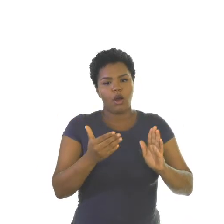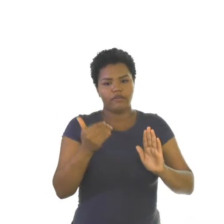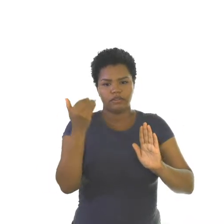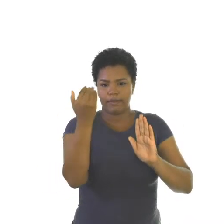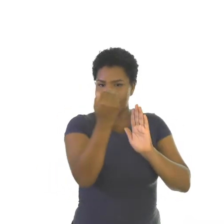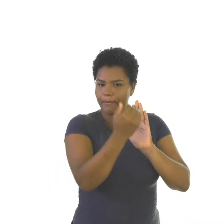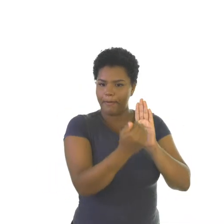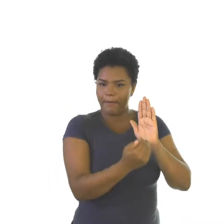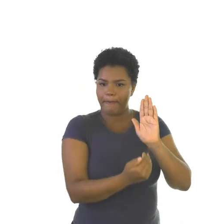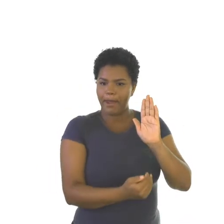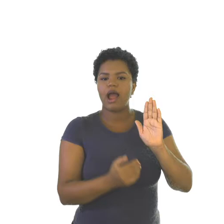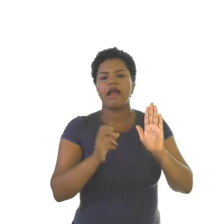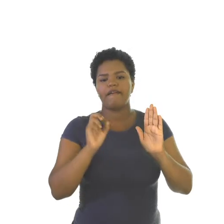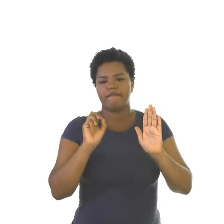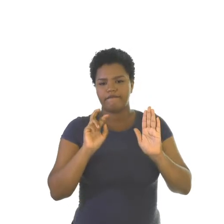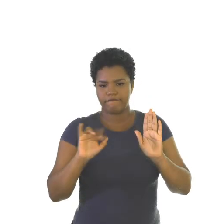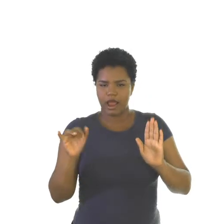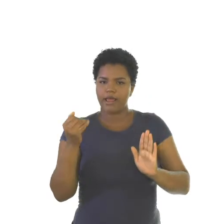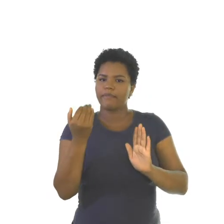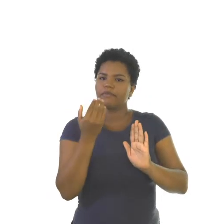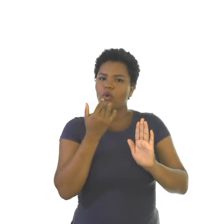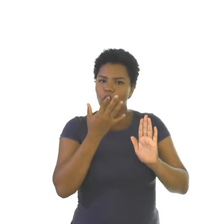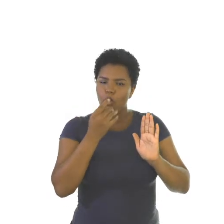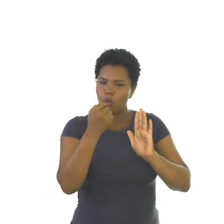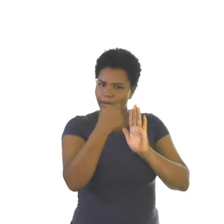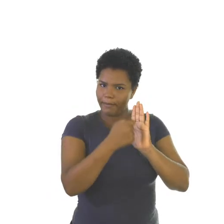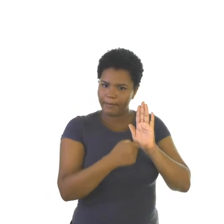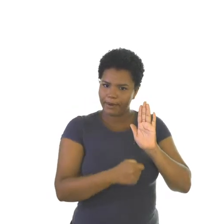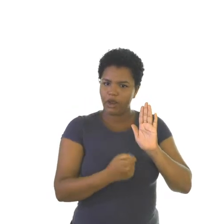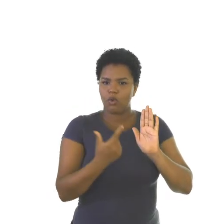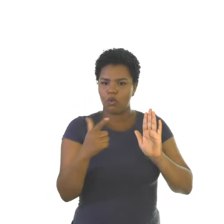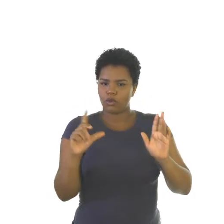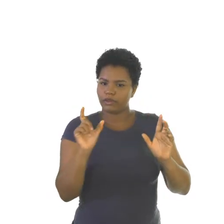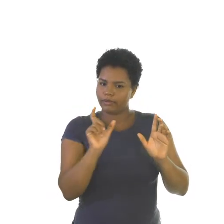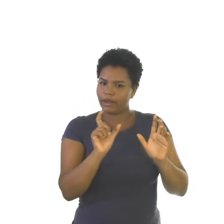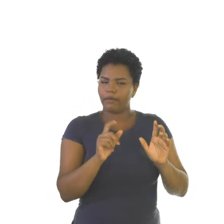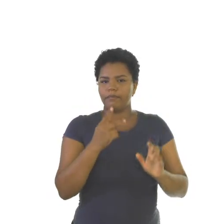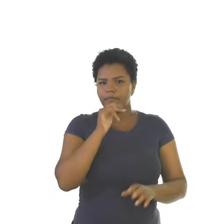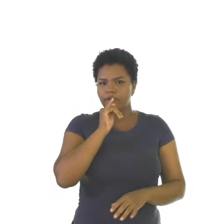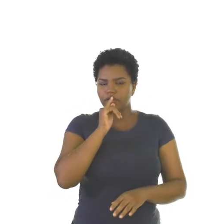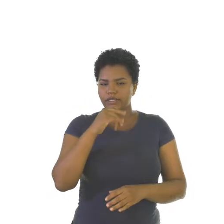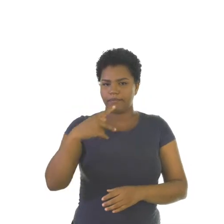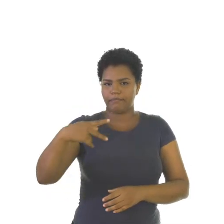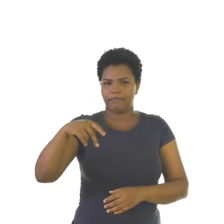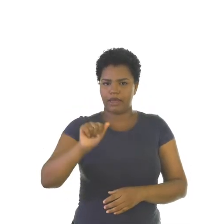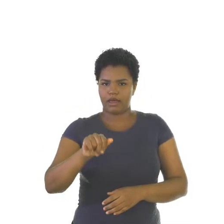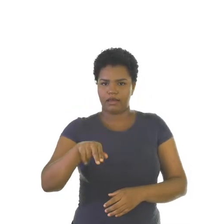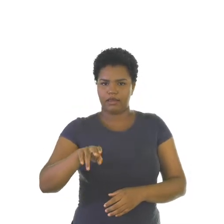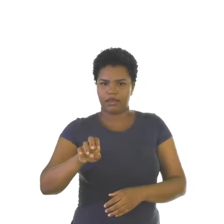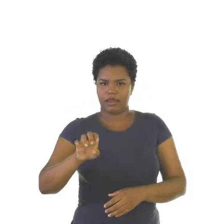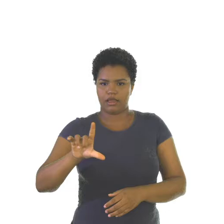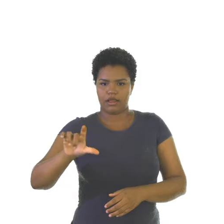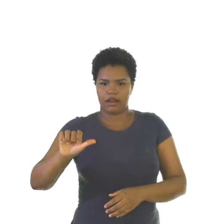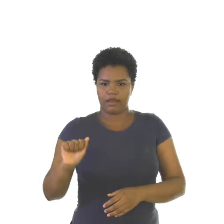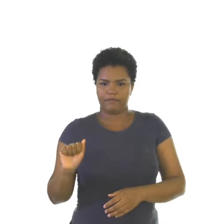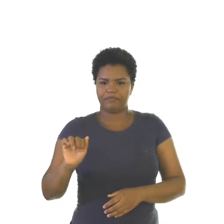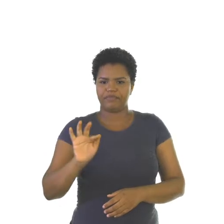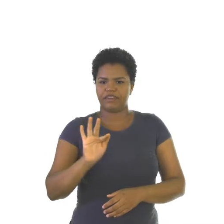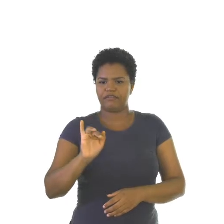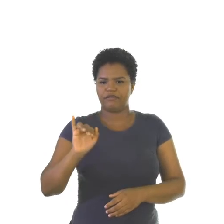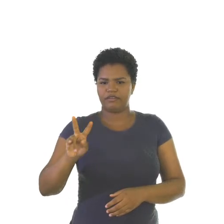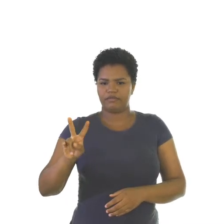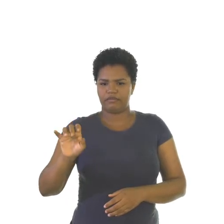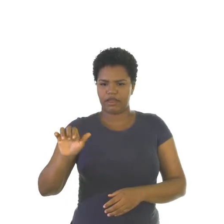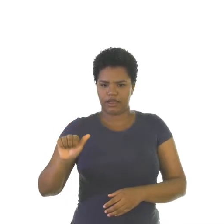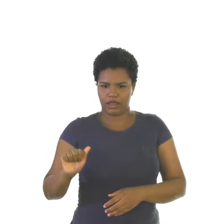da tabela, as palavras que você encontrar. Olha só, panela, tem fivela, beleza e